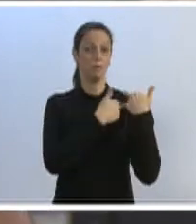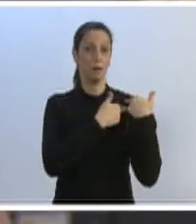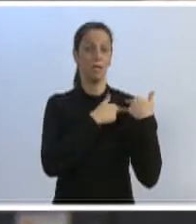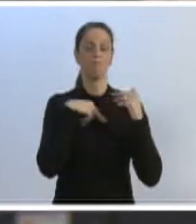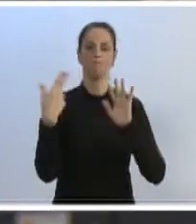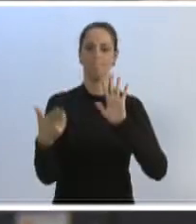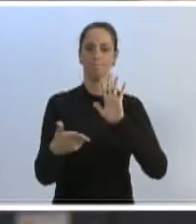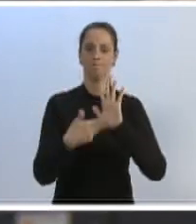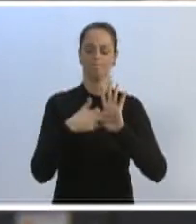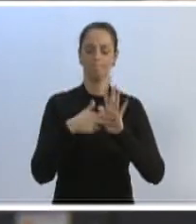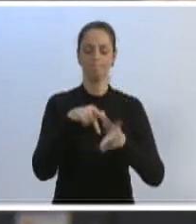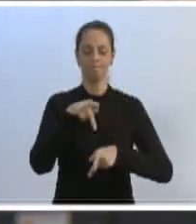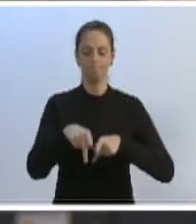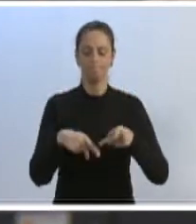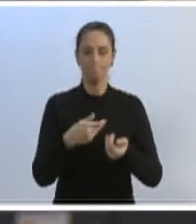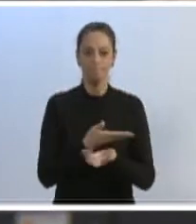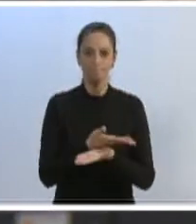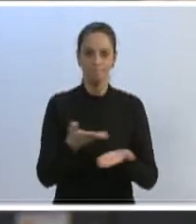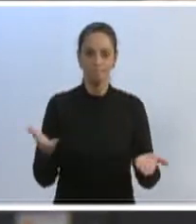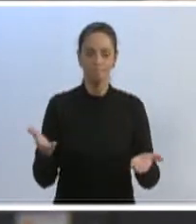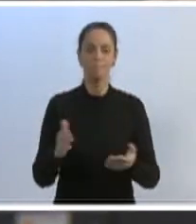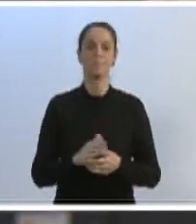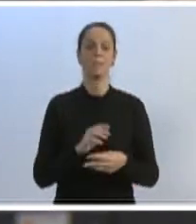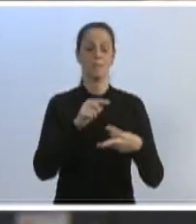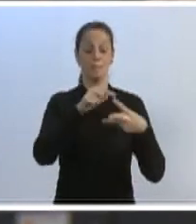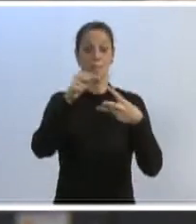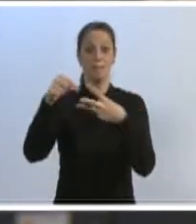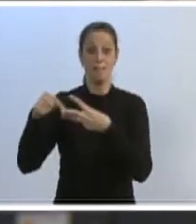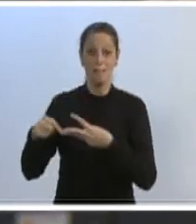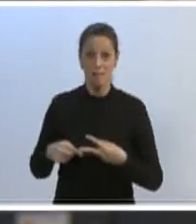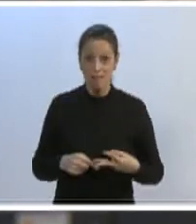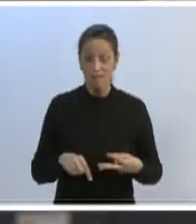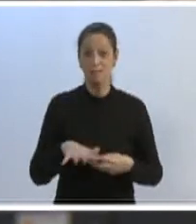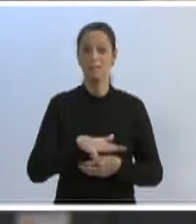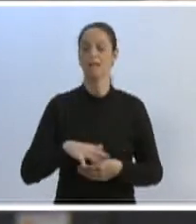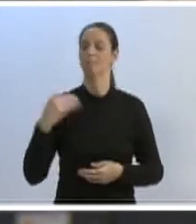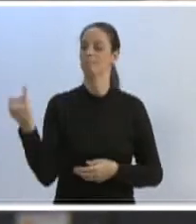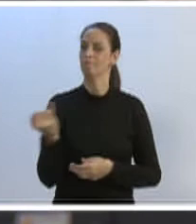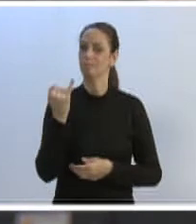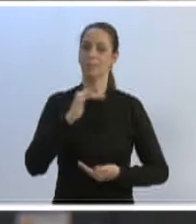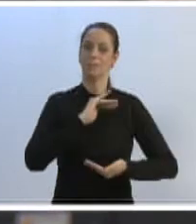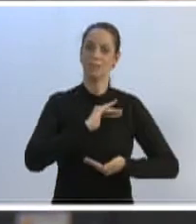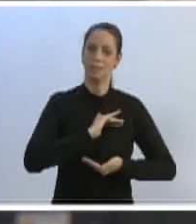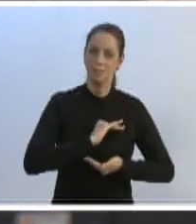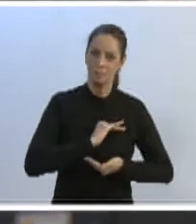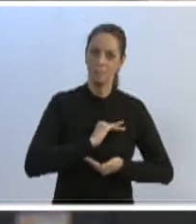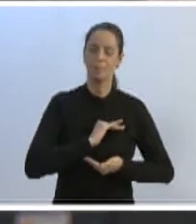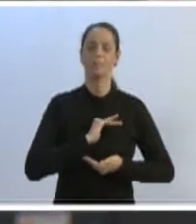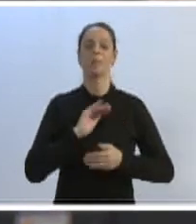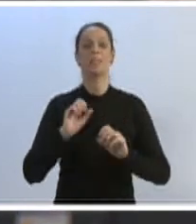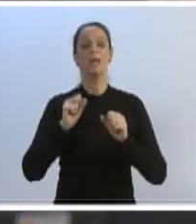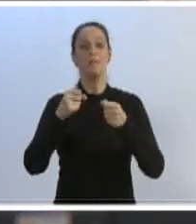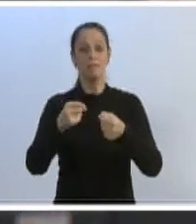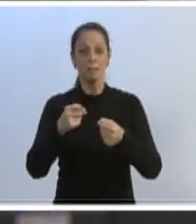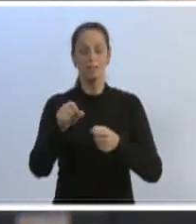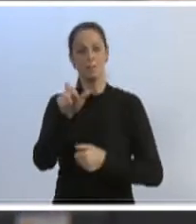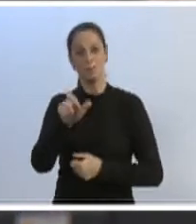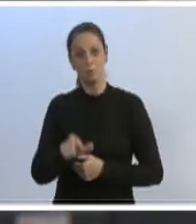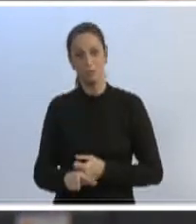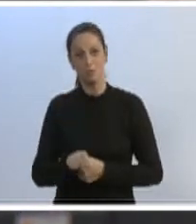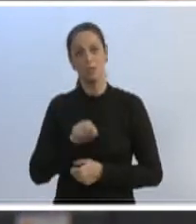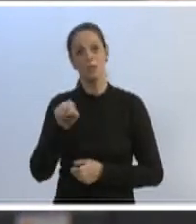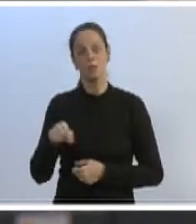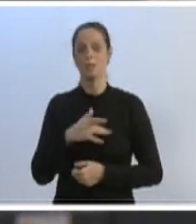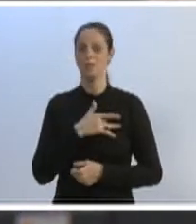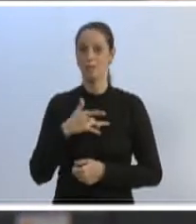compromisso com a população do Blumenau. As áreas, todas as três áreas são importantes: defesa civil, defesa do cidadão, saúde e, obviamente,